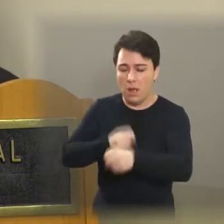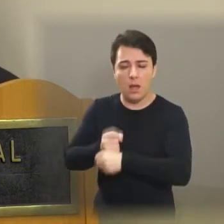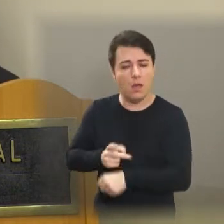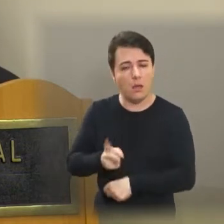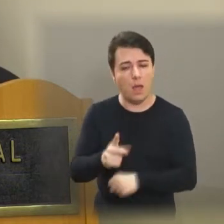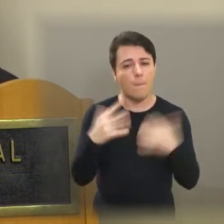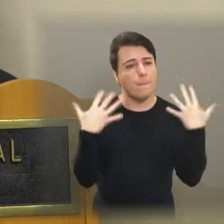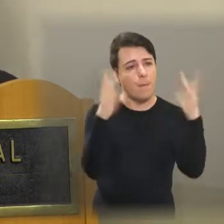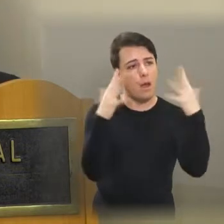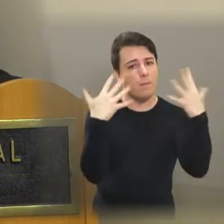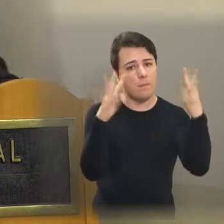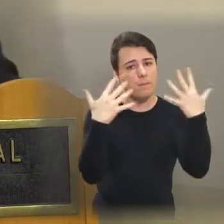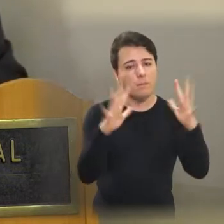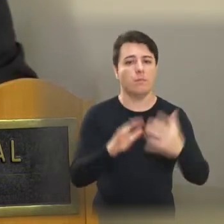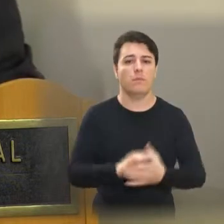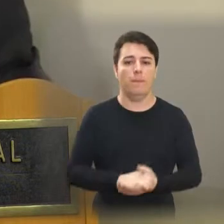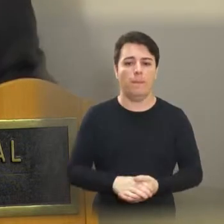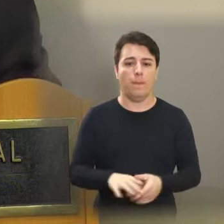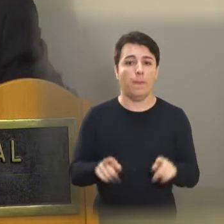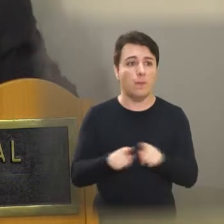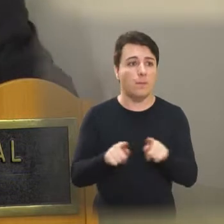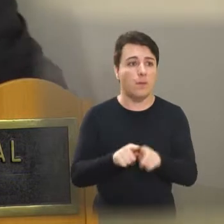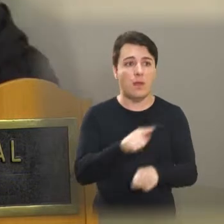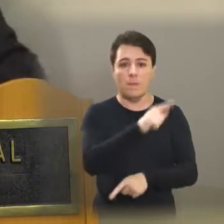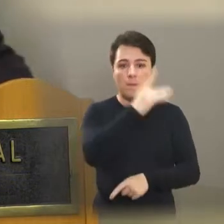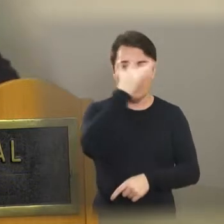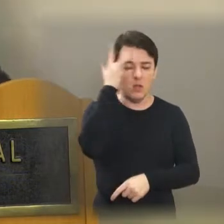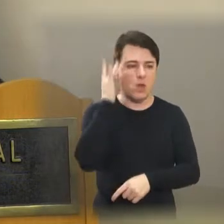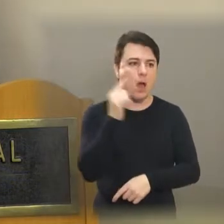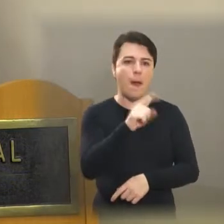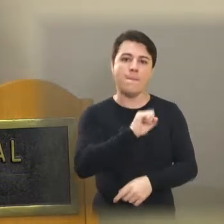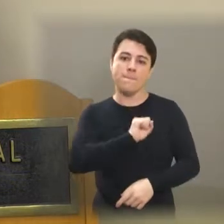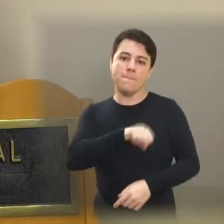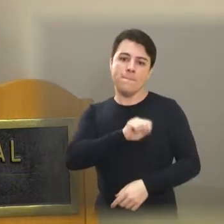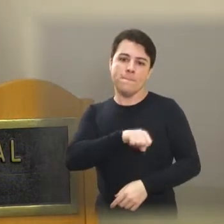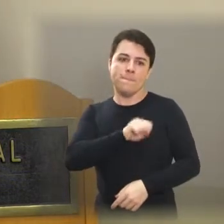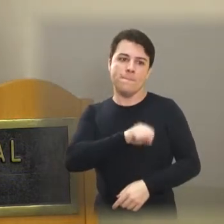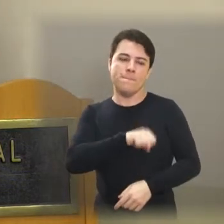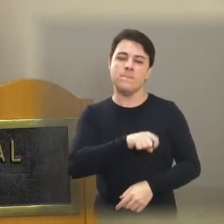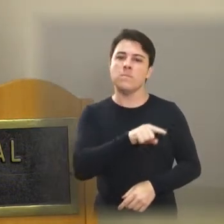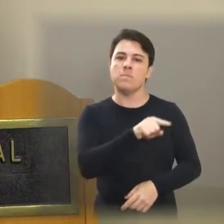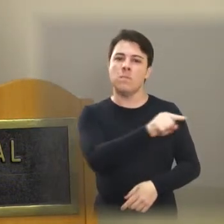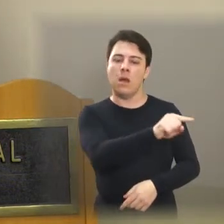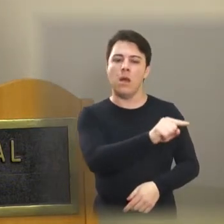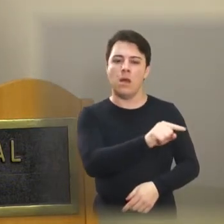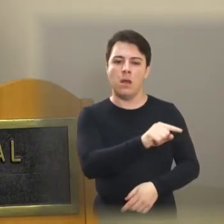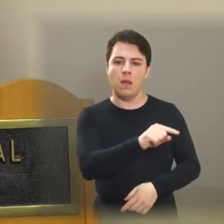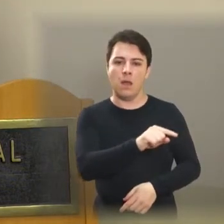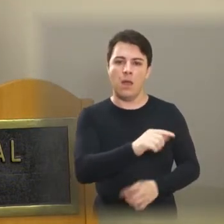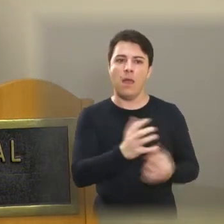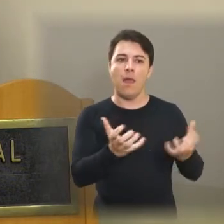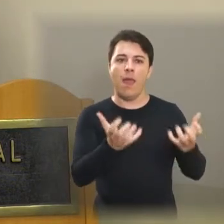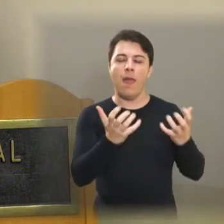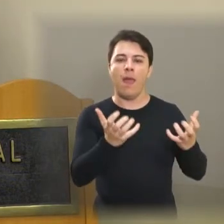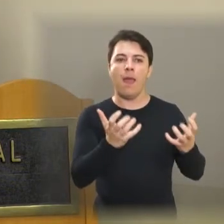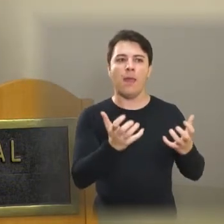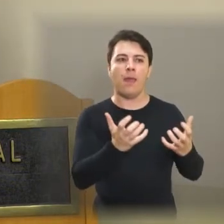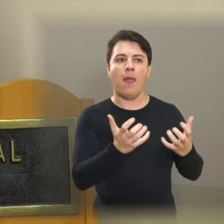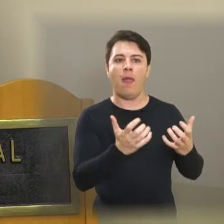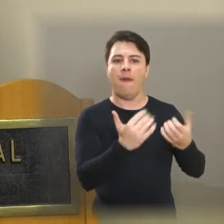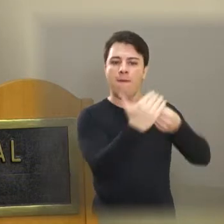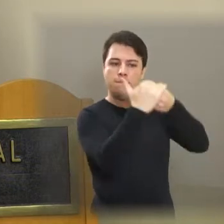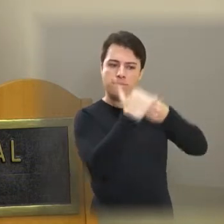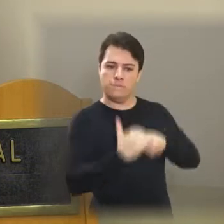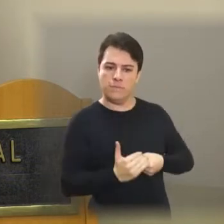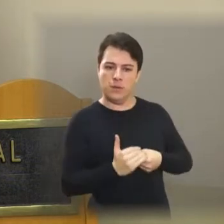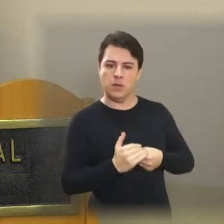trabalhadores. Não fazer o que muita gente fez comigo, com maldade, com querer destruir minha vida, desgastar